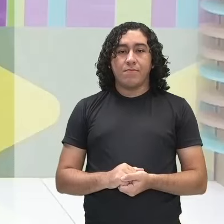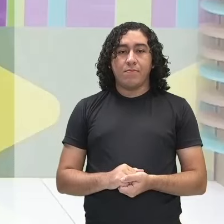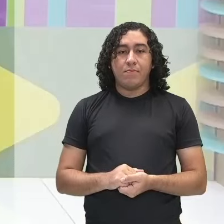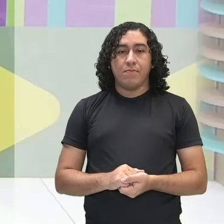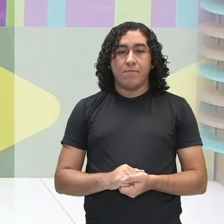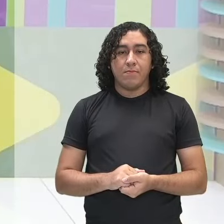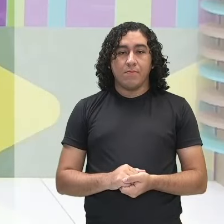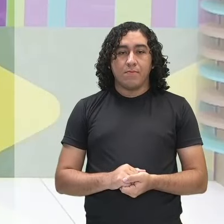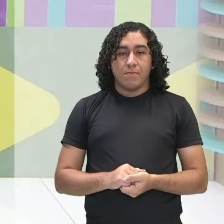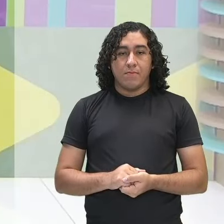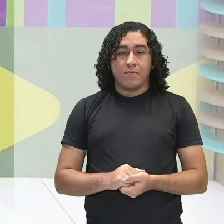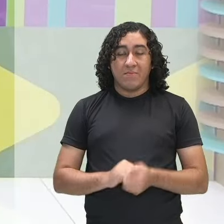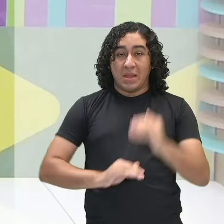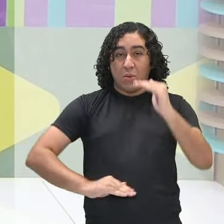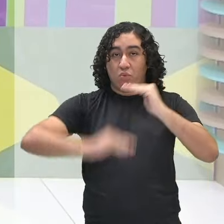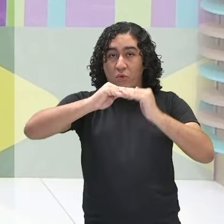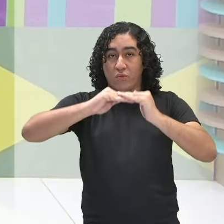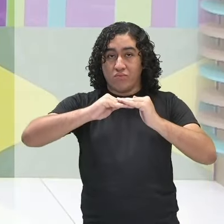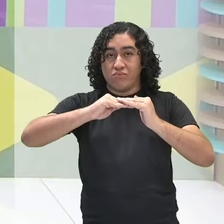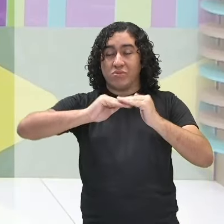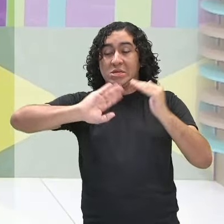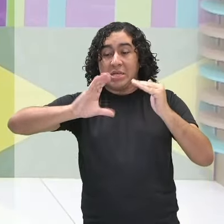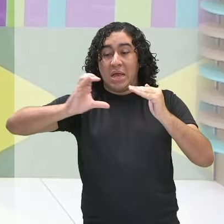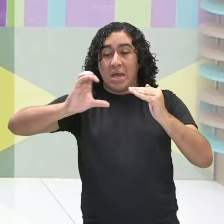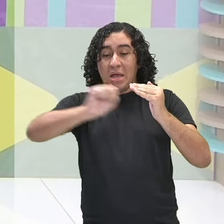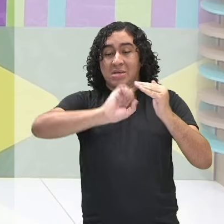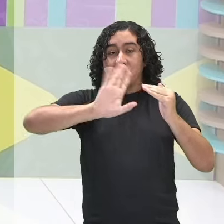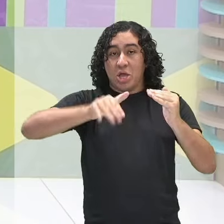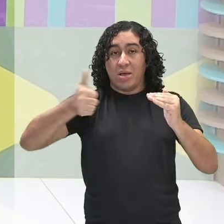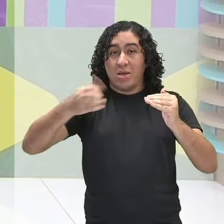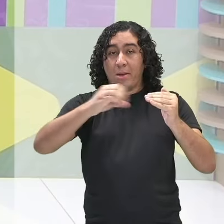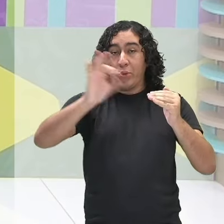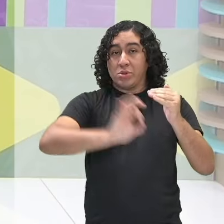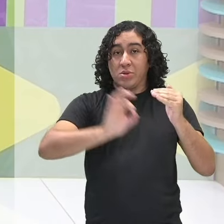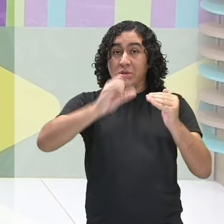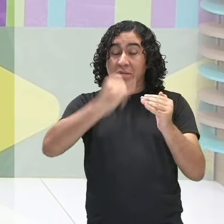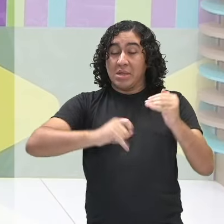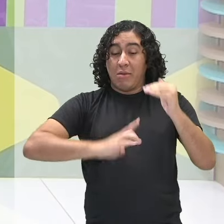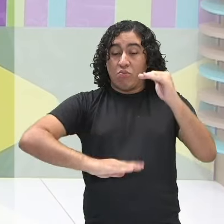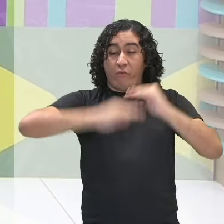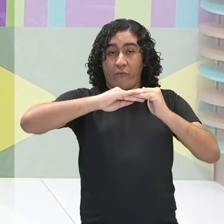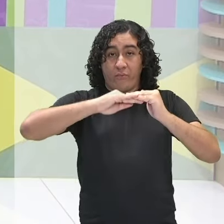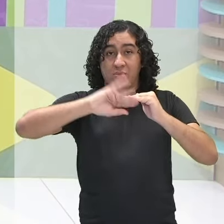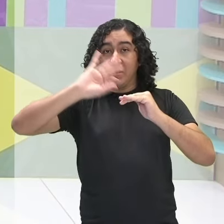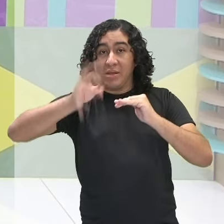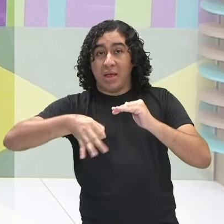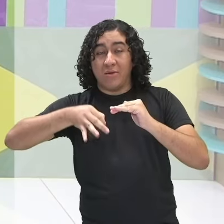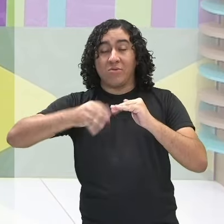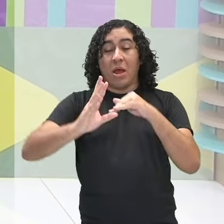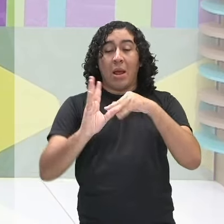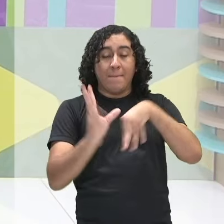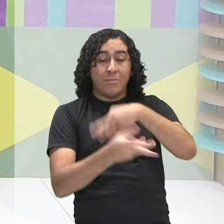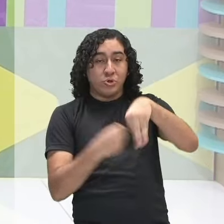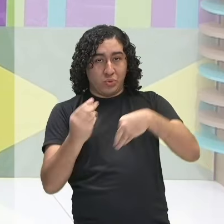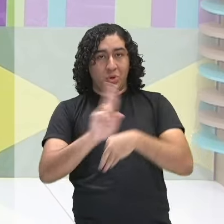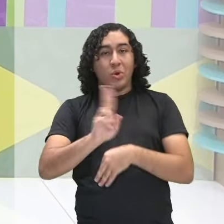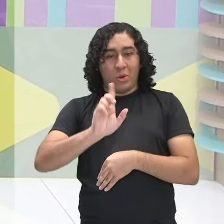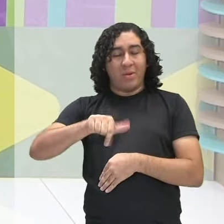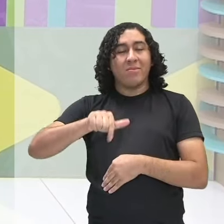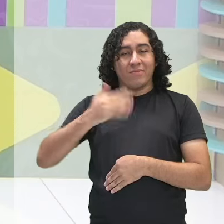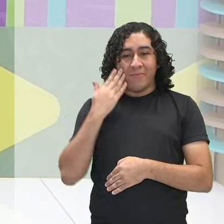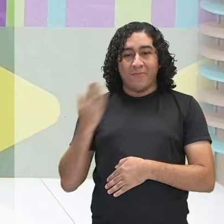água, a atingir o coeficiente de solubilidade. E quando atinge o coeficiente de solubilidade, a solução é saturada.